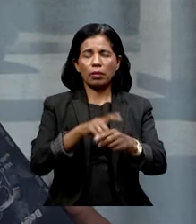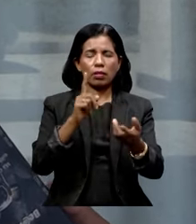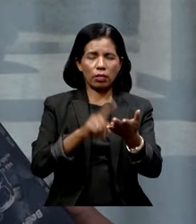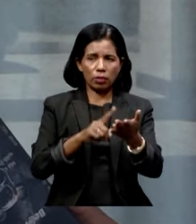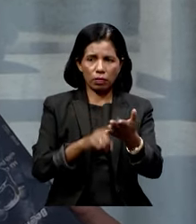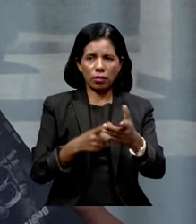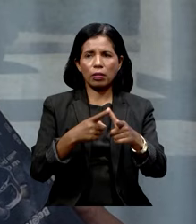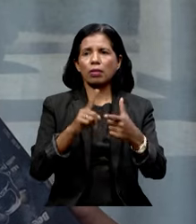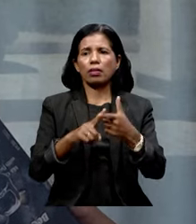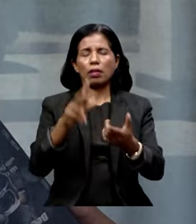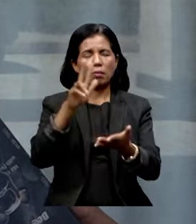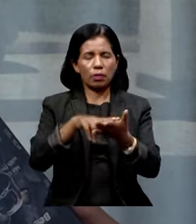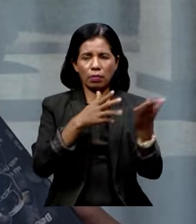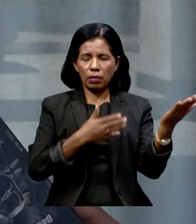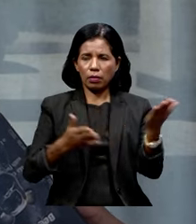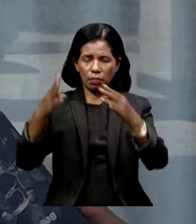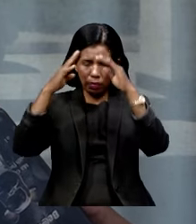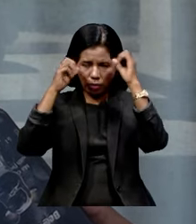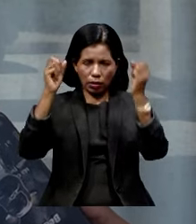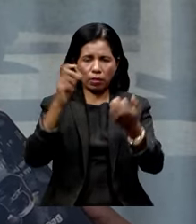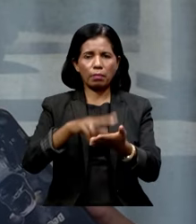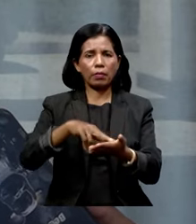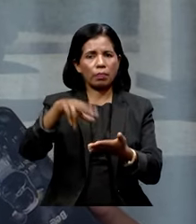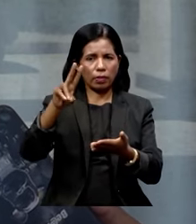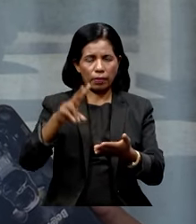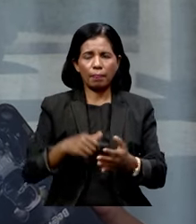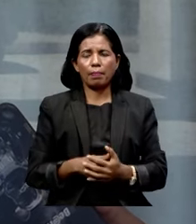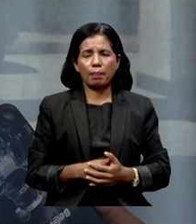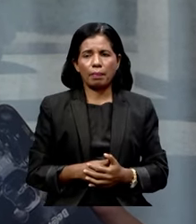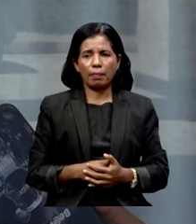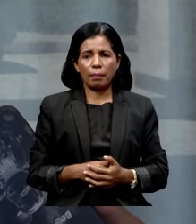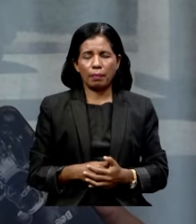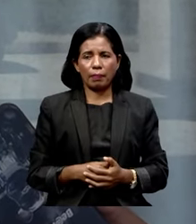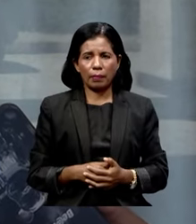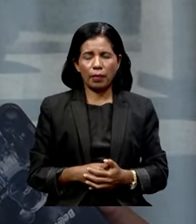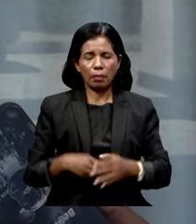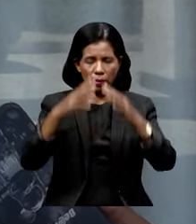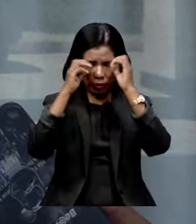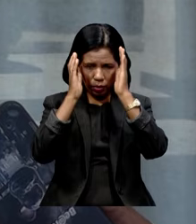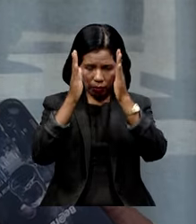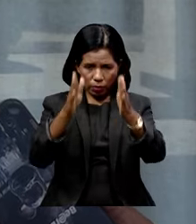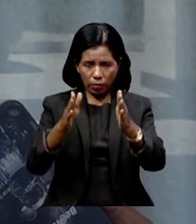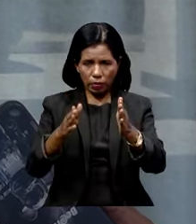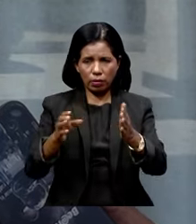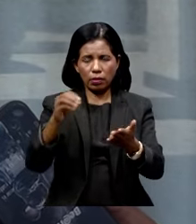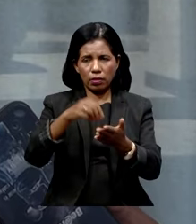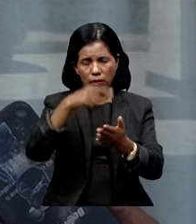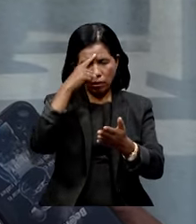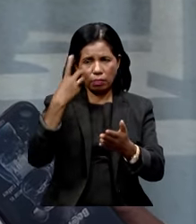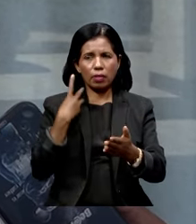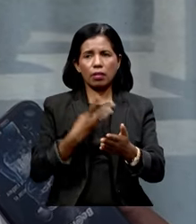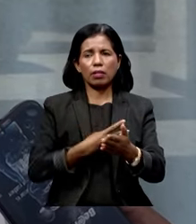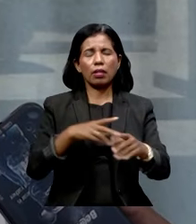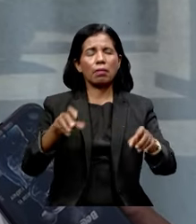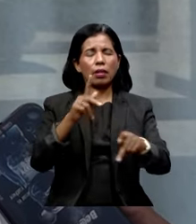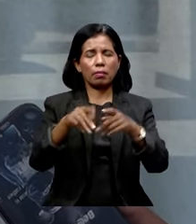e depois aprova lori para presidente promulga. E presidente tal atenção vai dar né, tamba, se ita ia desemprego